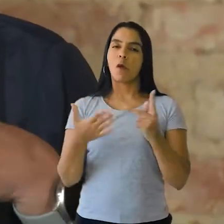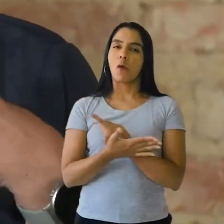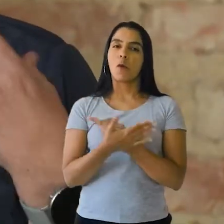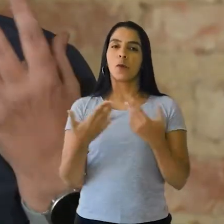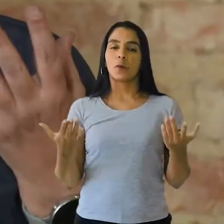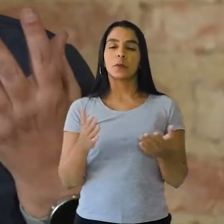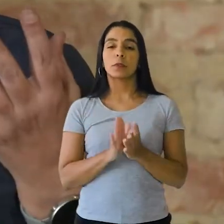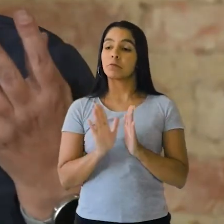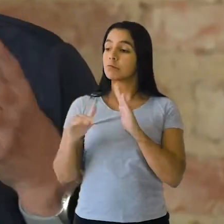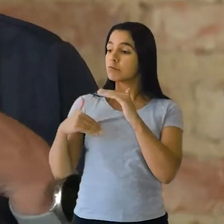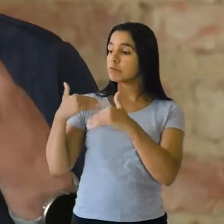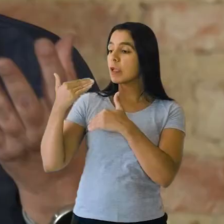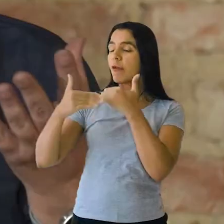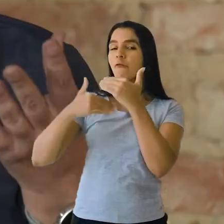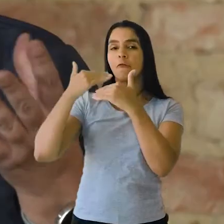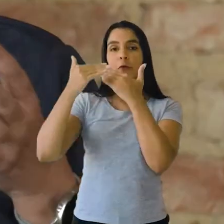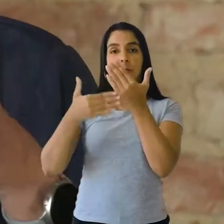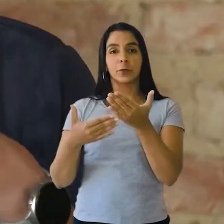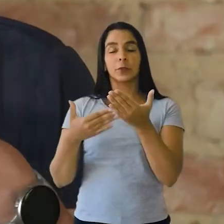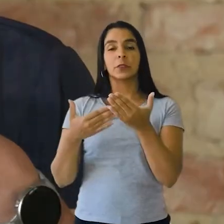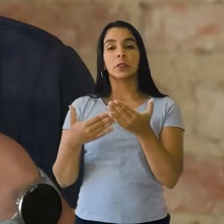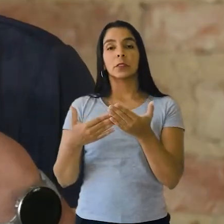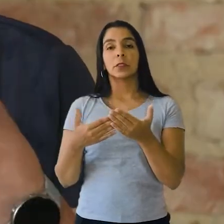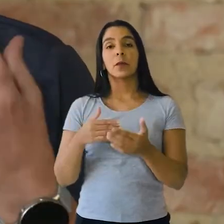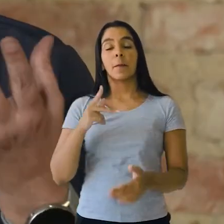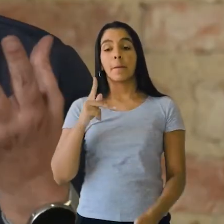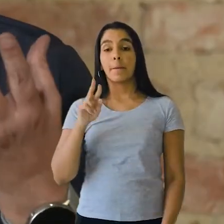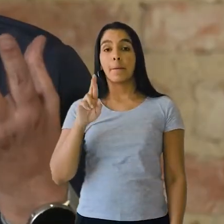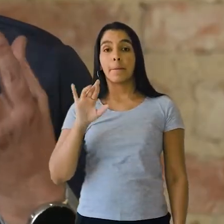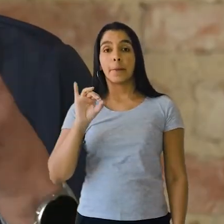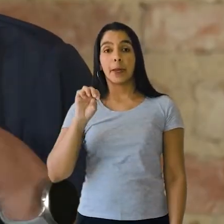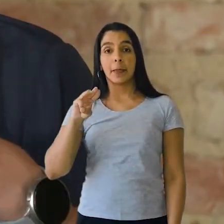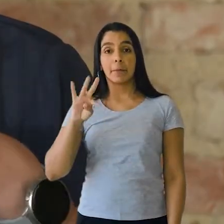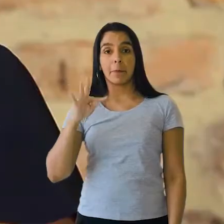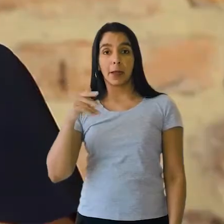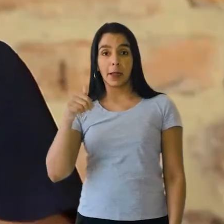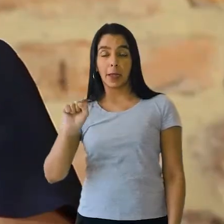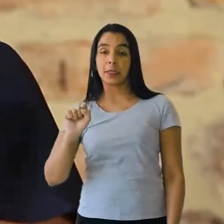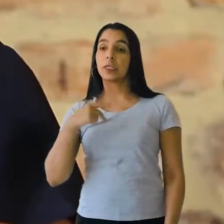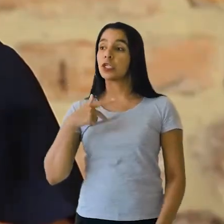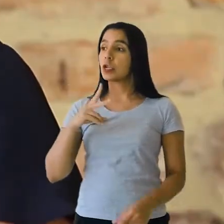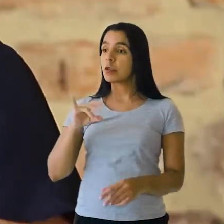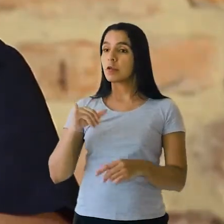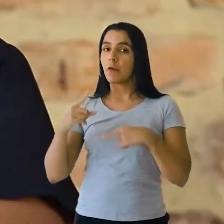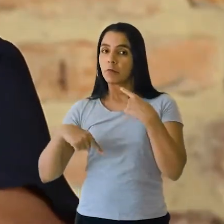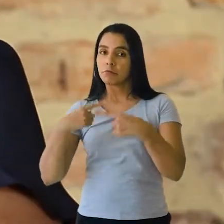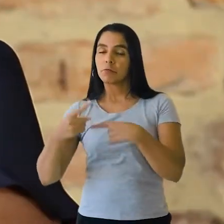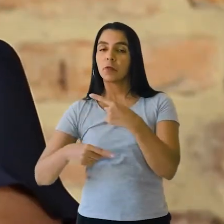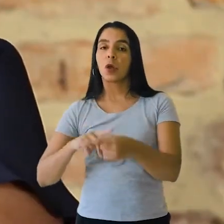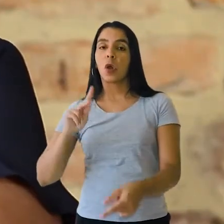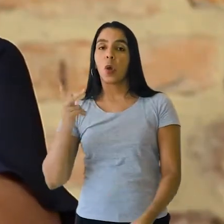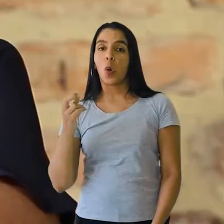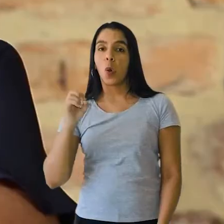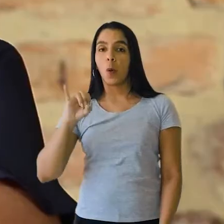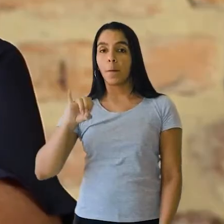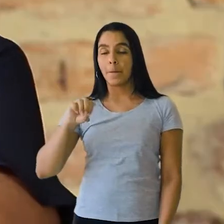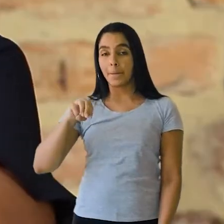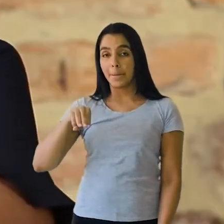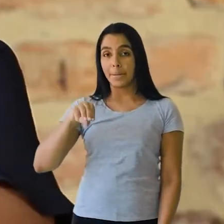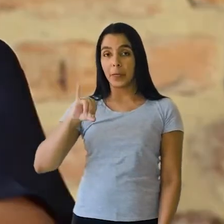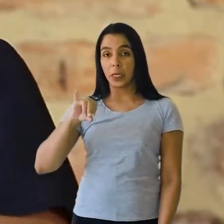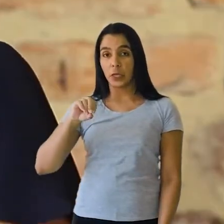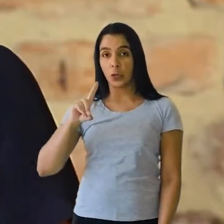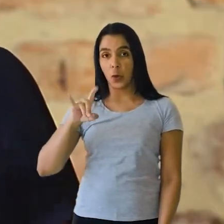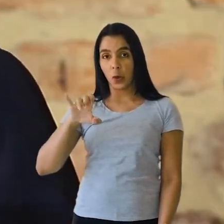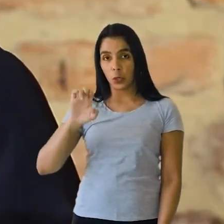fase ocorre então a evolução dos primatas que conduzem aos